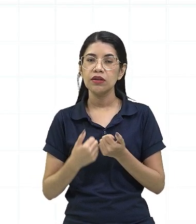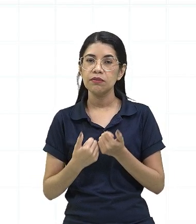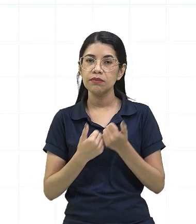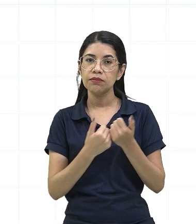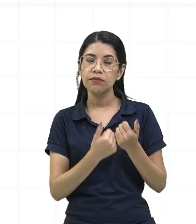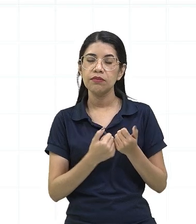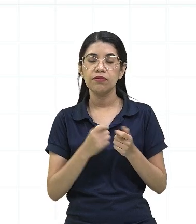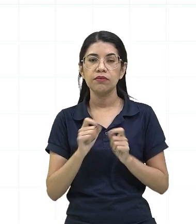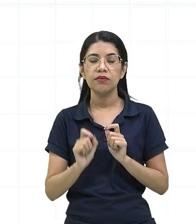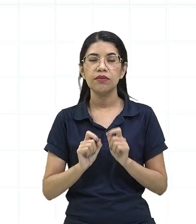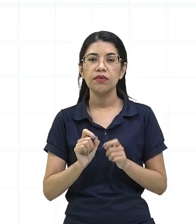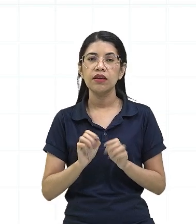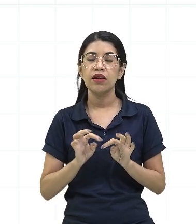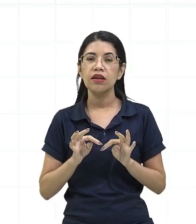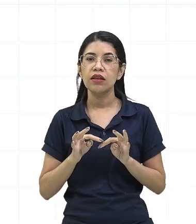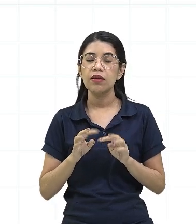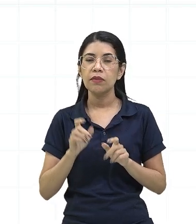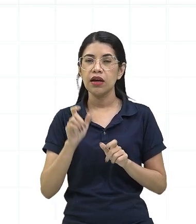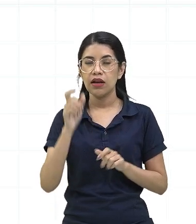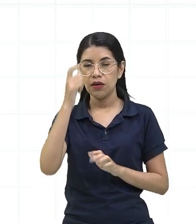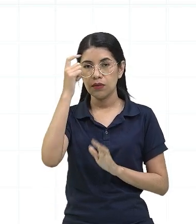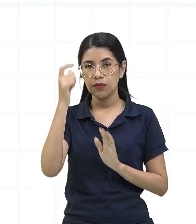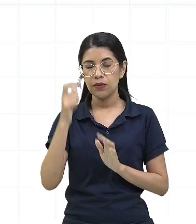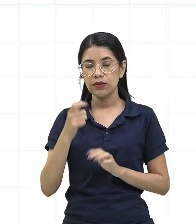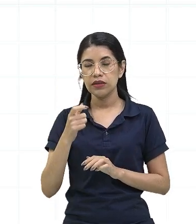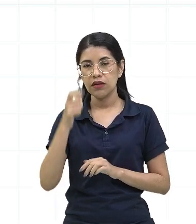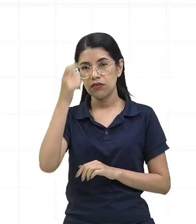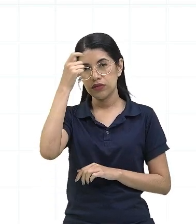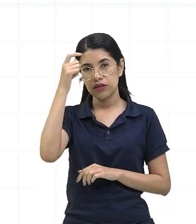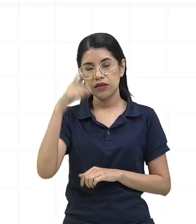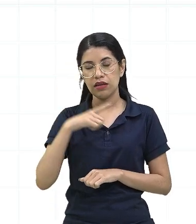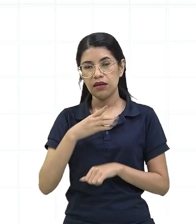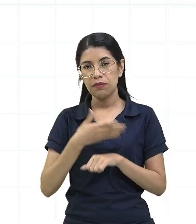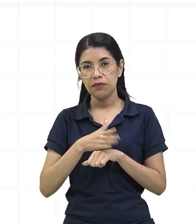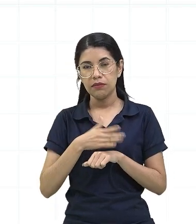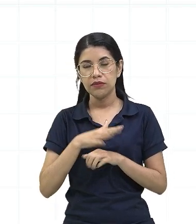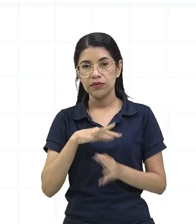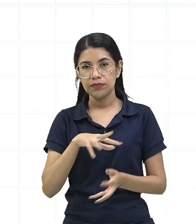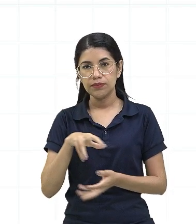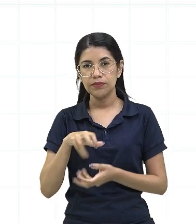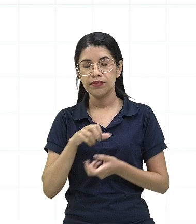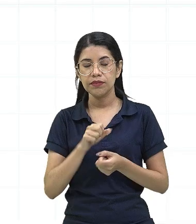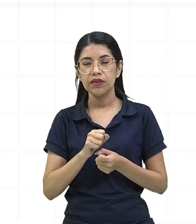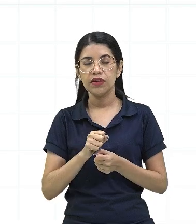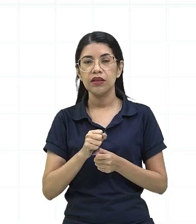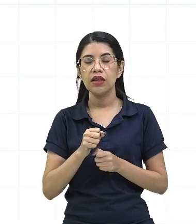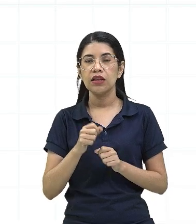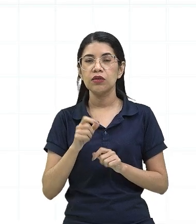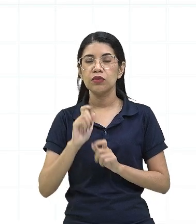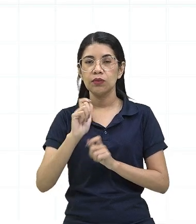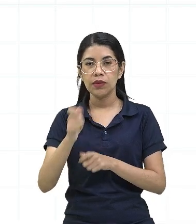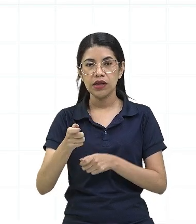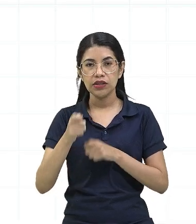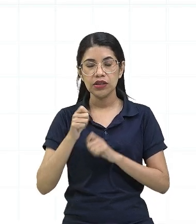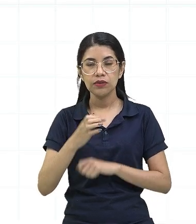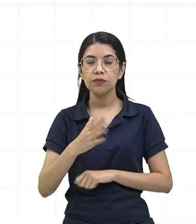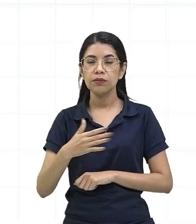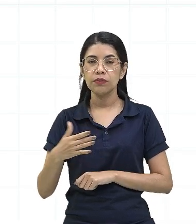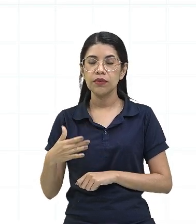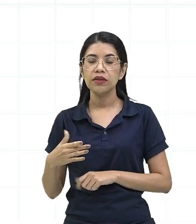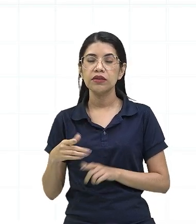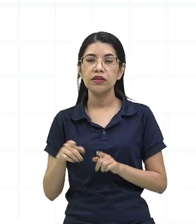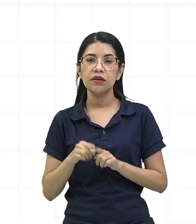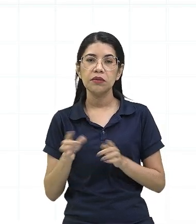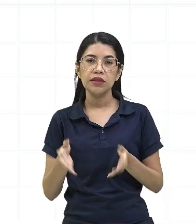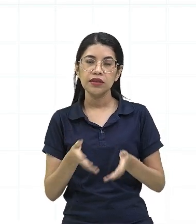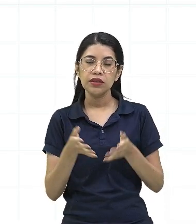apoio para a conscientização das práticas sustentáveis desse peixe, além de